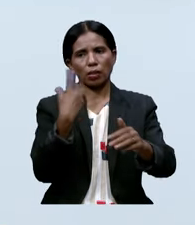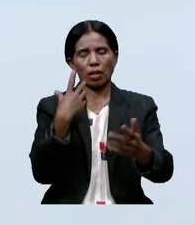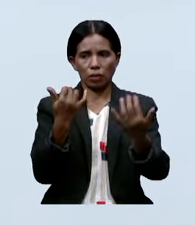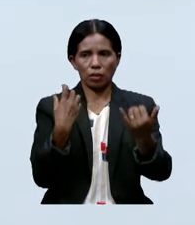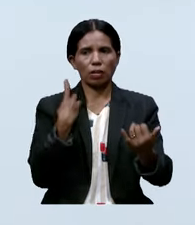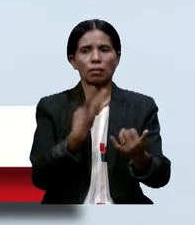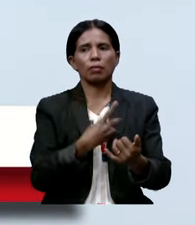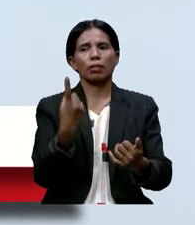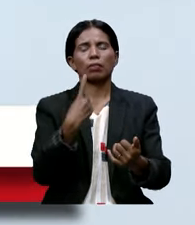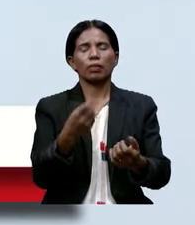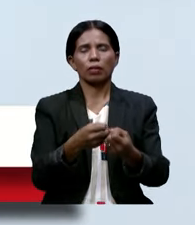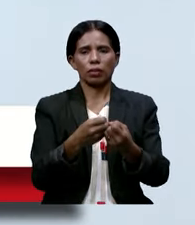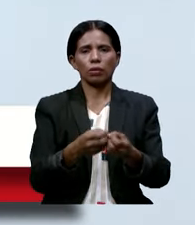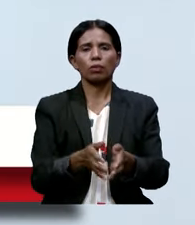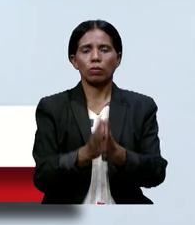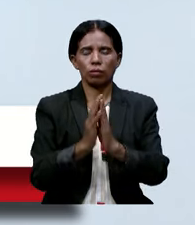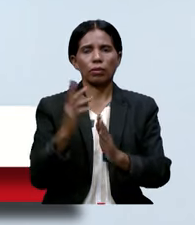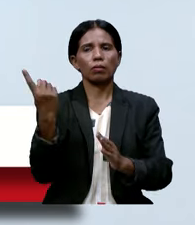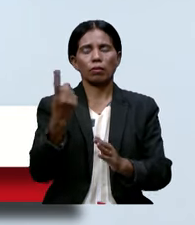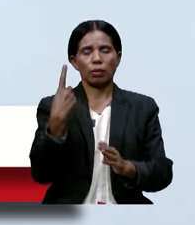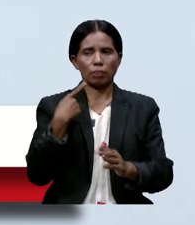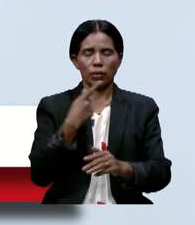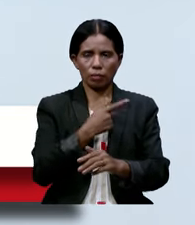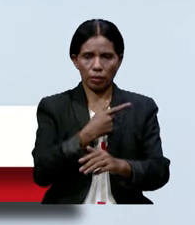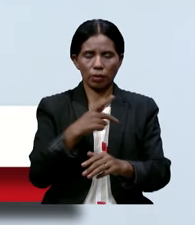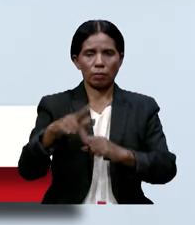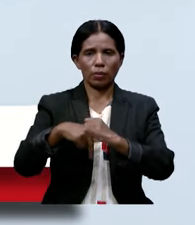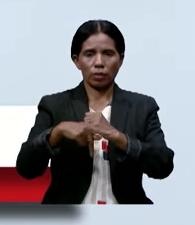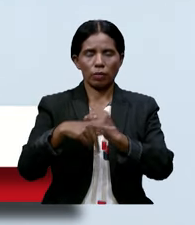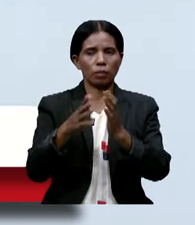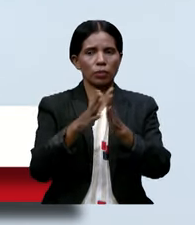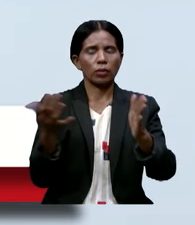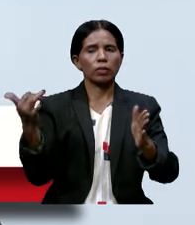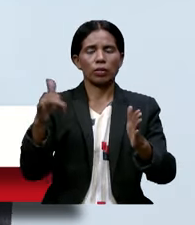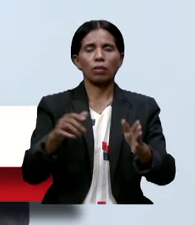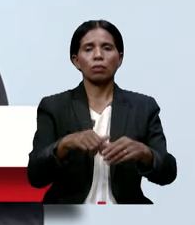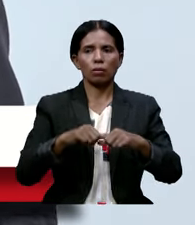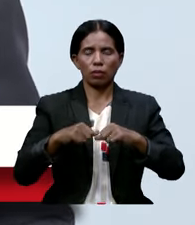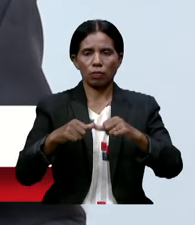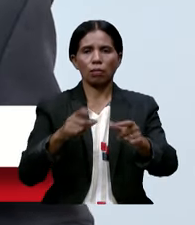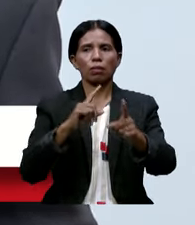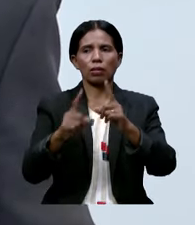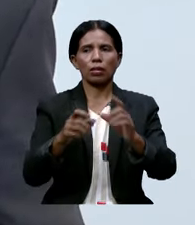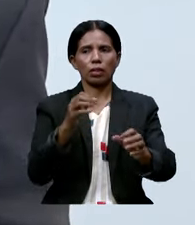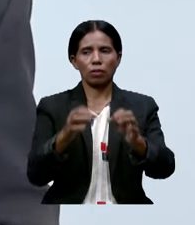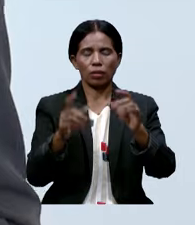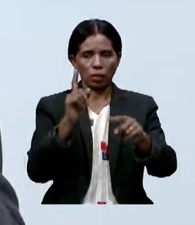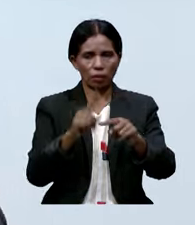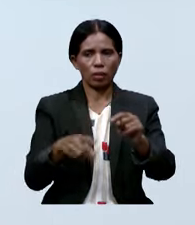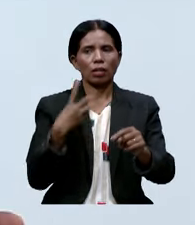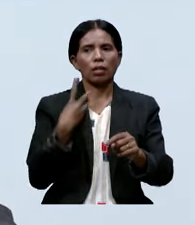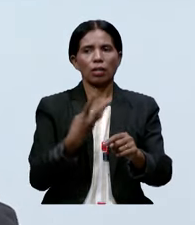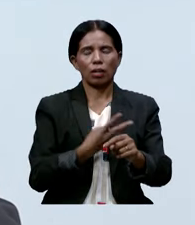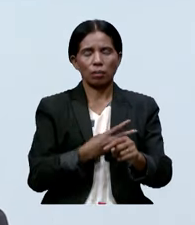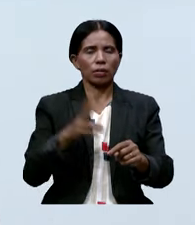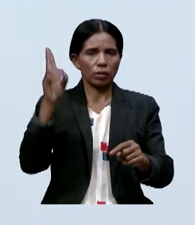na fatem, russi na fatem para o parlamento, bancada Sira, a tu continua lobby, se la bela do Nicona, a minha